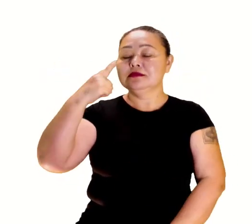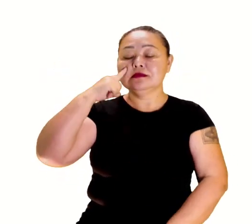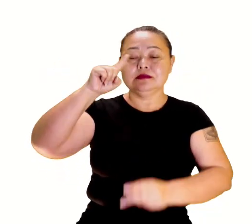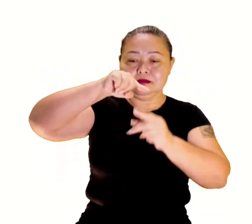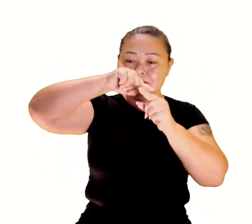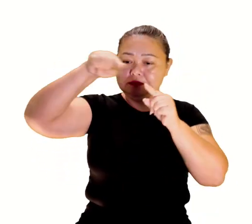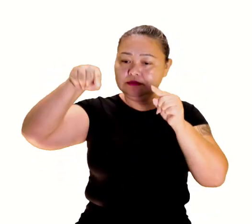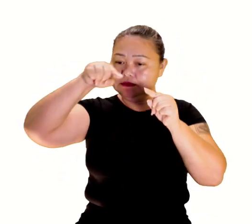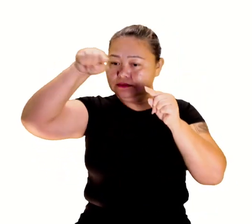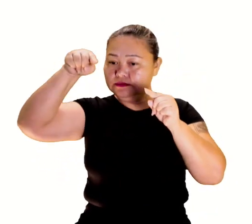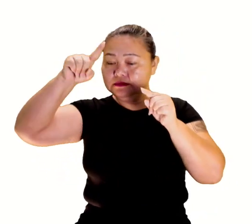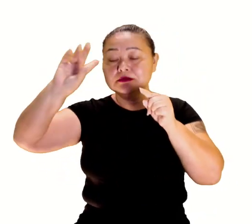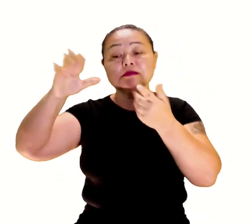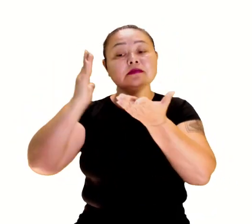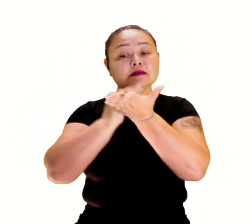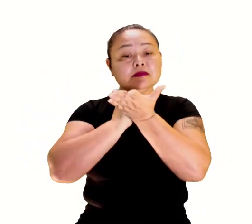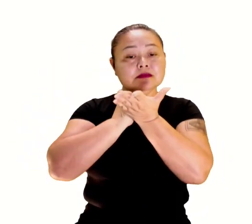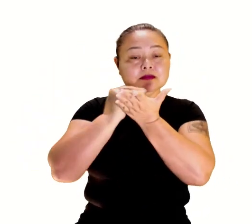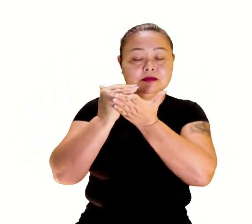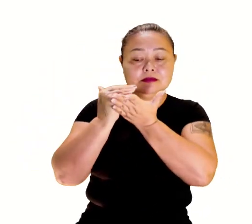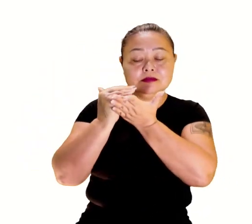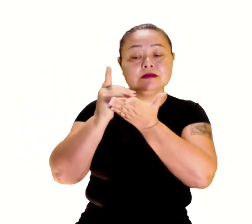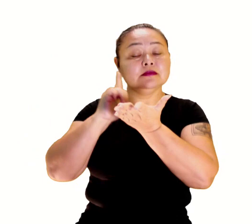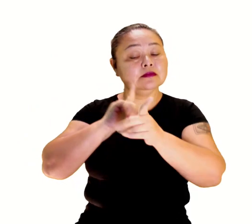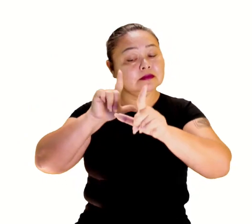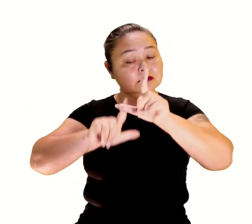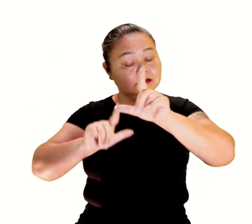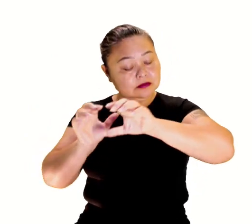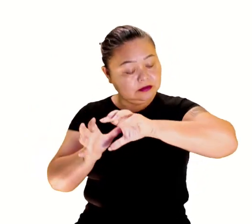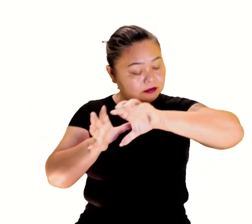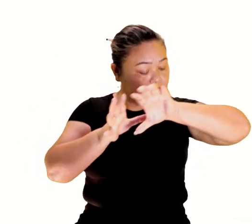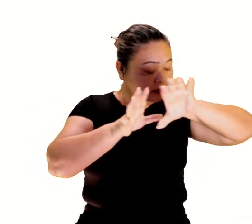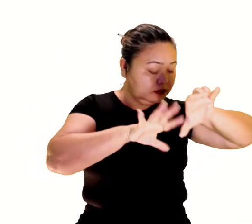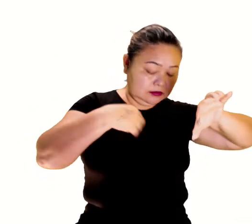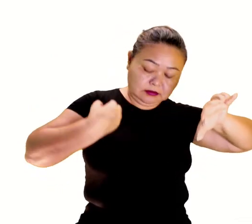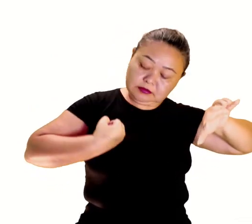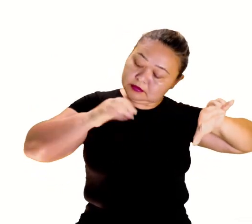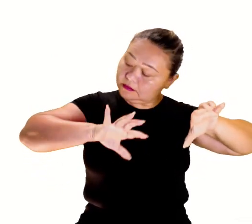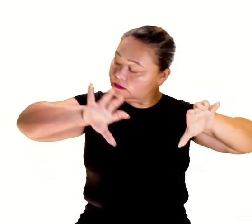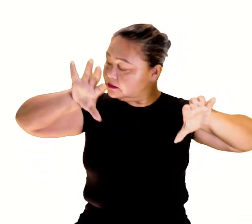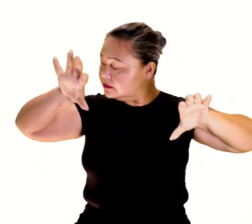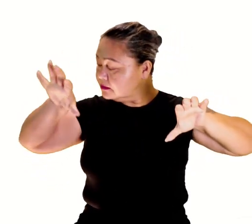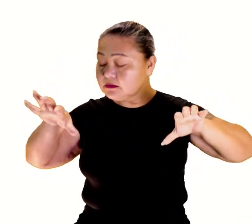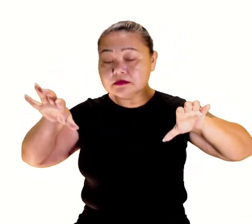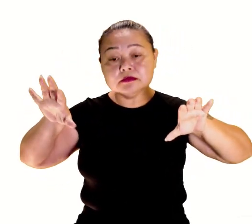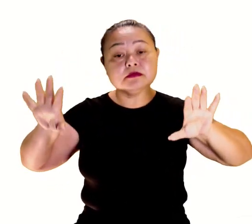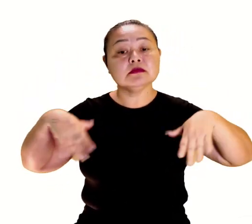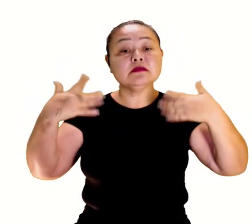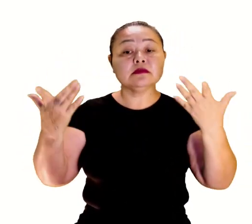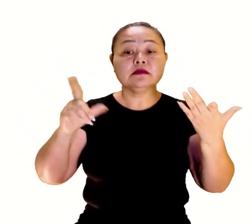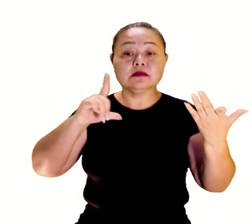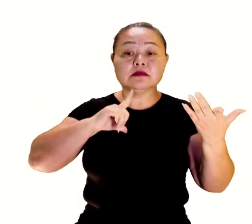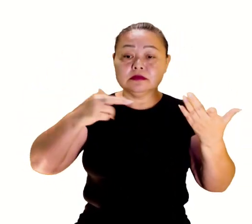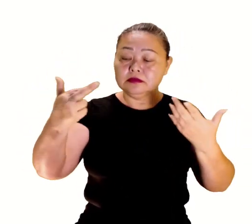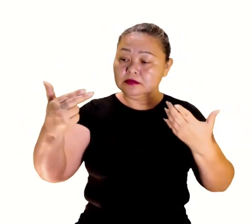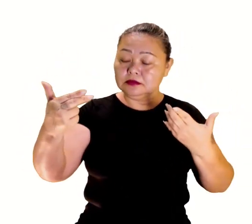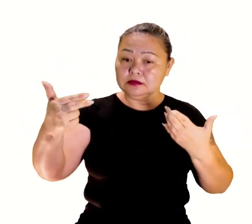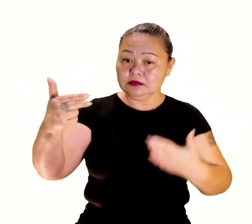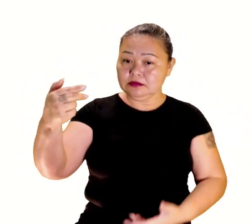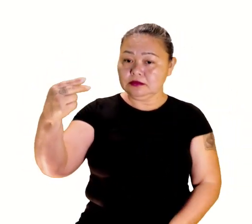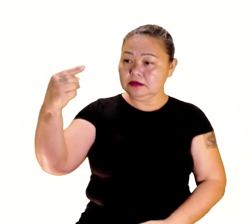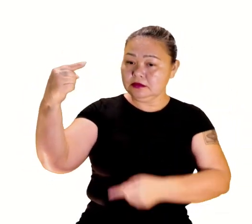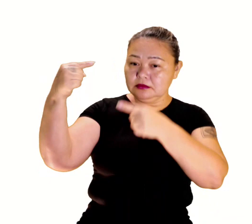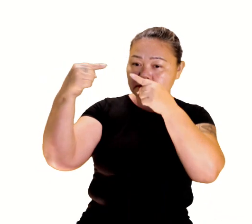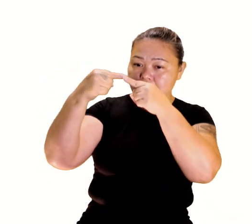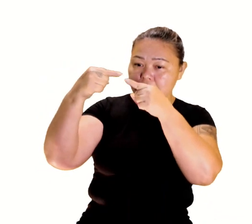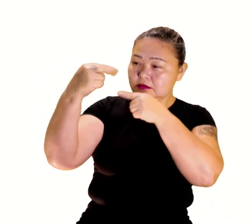gente começa o processo. Tudo que tem letra de um lado, o que não tem letra de outro. Vamos localizar onde está a igualdade? Está aqui, ó. Pra gente